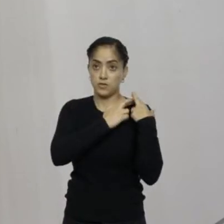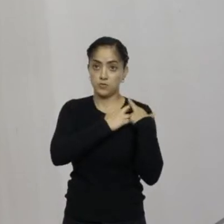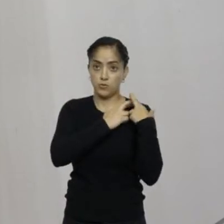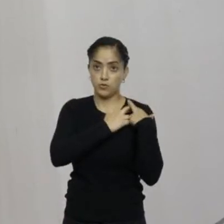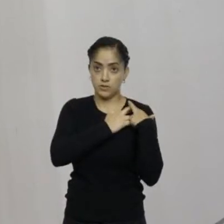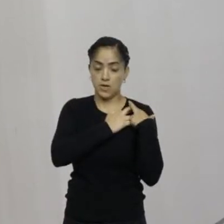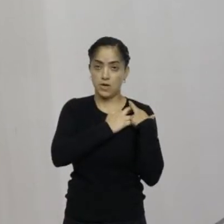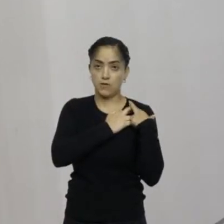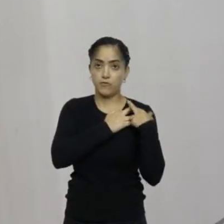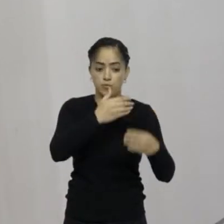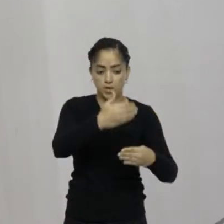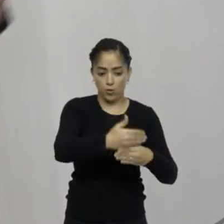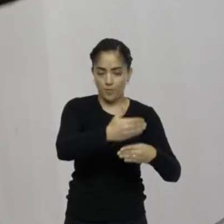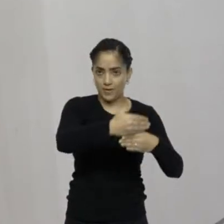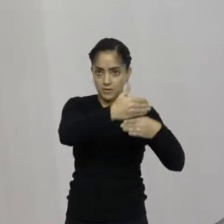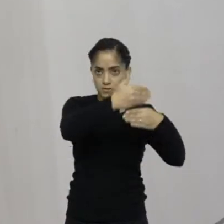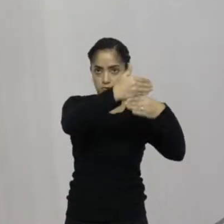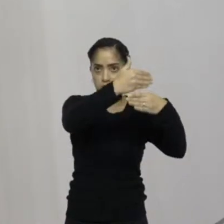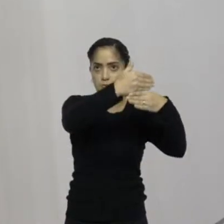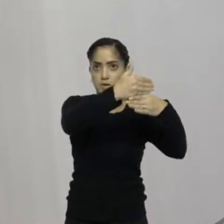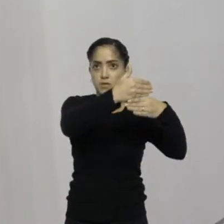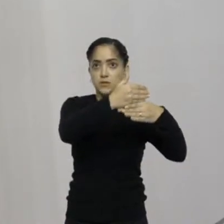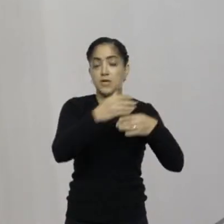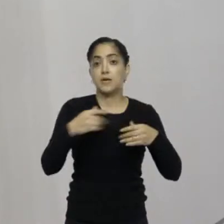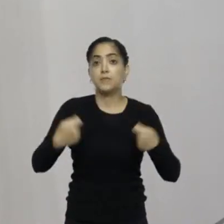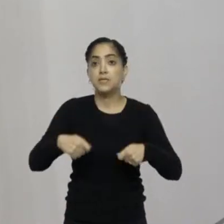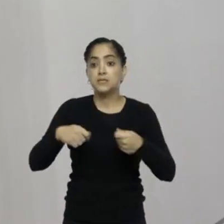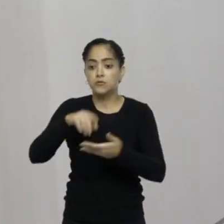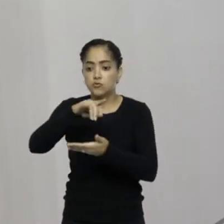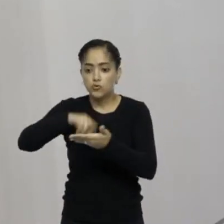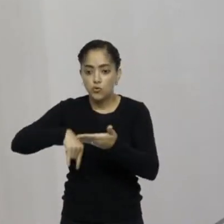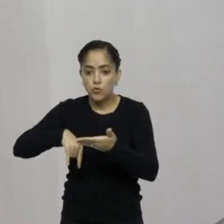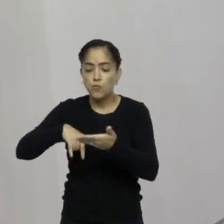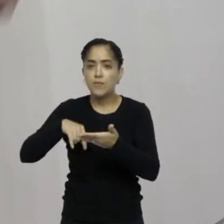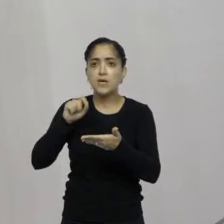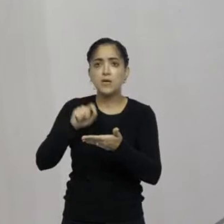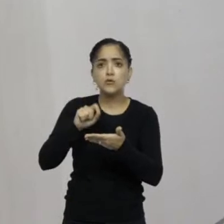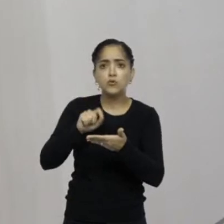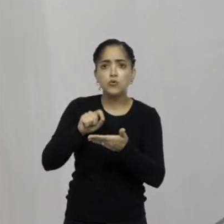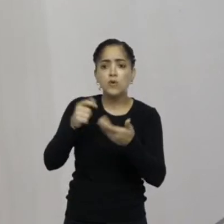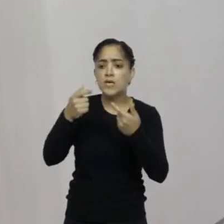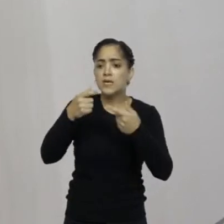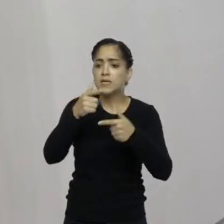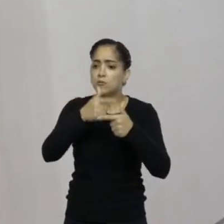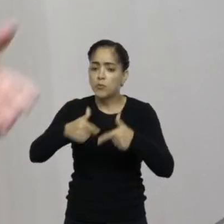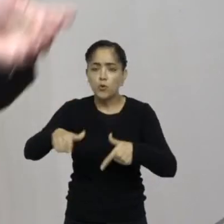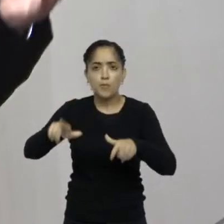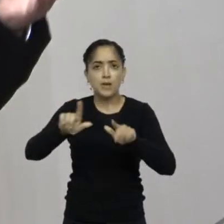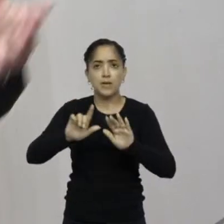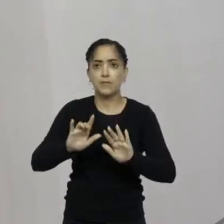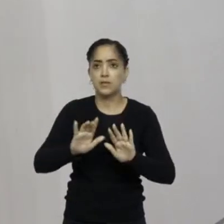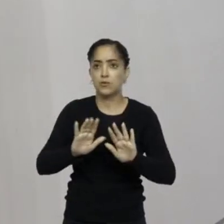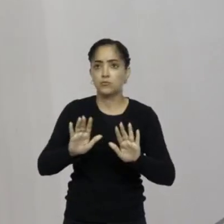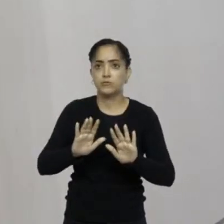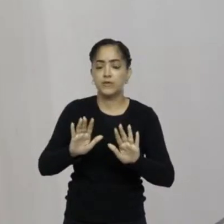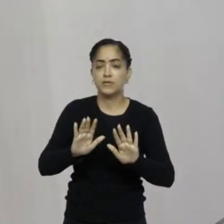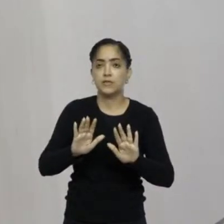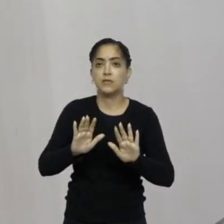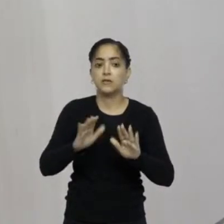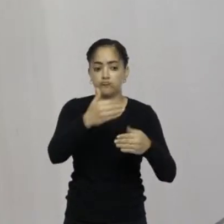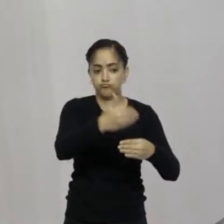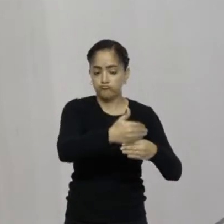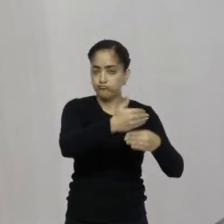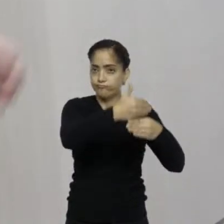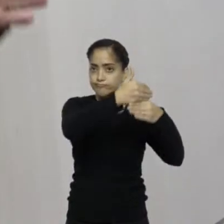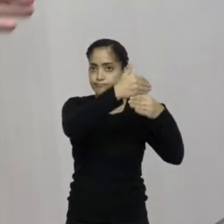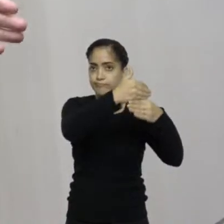da barragem, ele disse, olha, eu preciso de um laudo aqui de um engenheiro que me diga que não vai ter problema na barragem. Eu disse, rapaz,